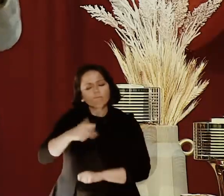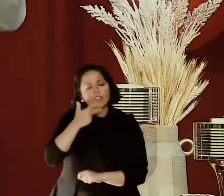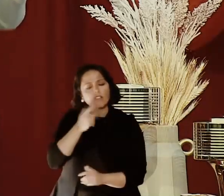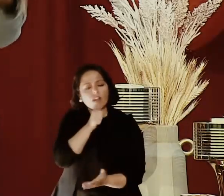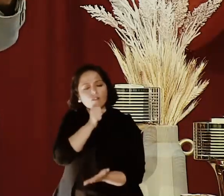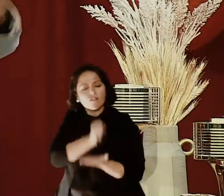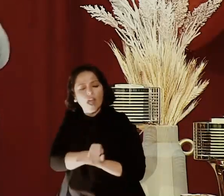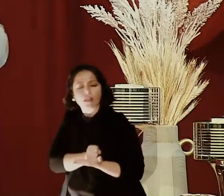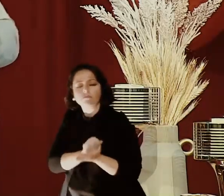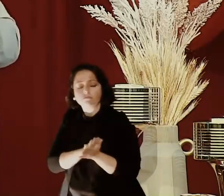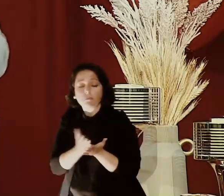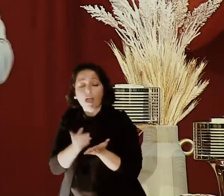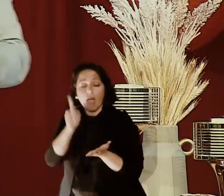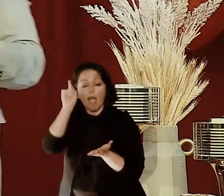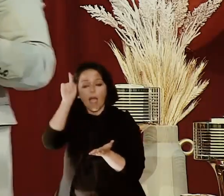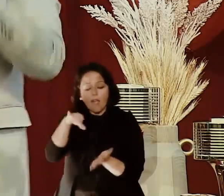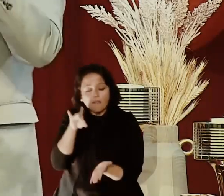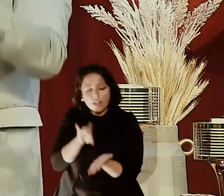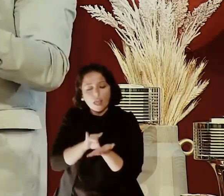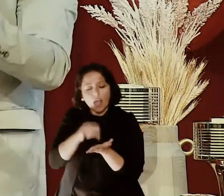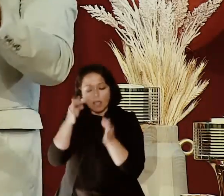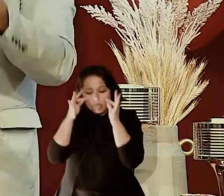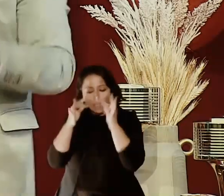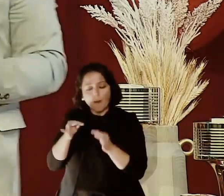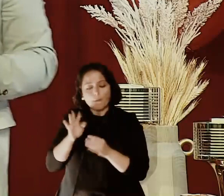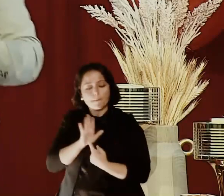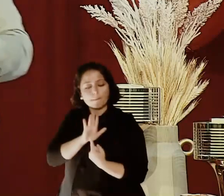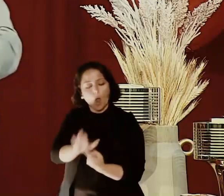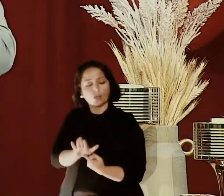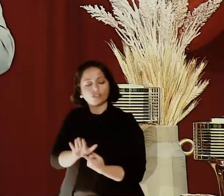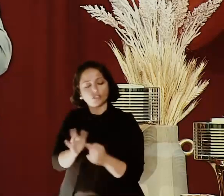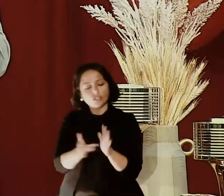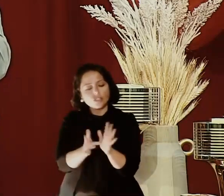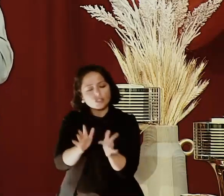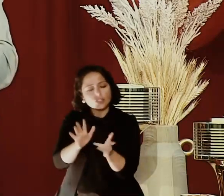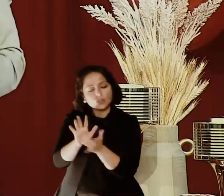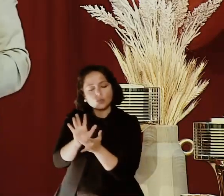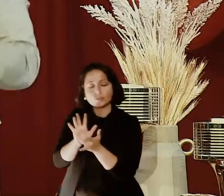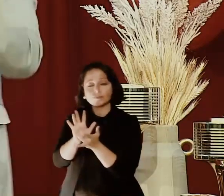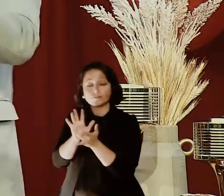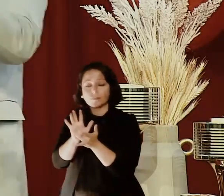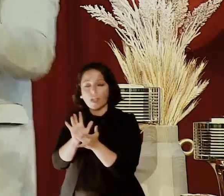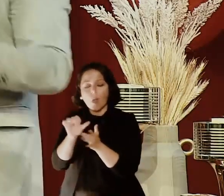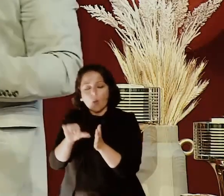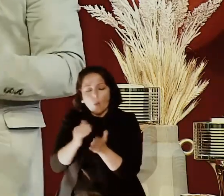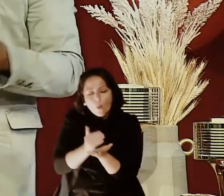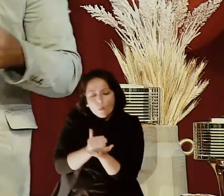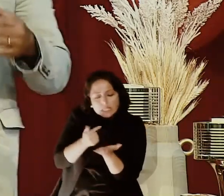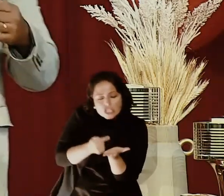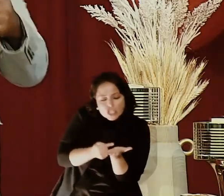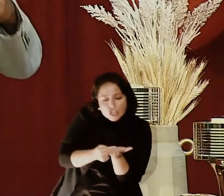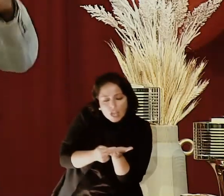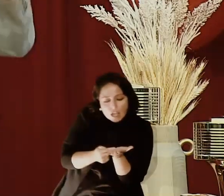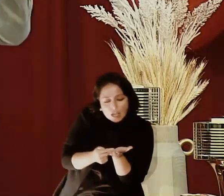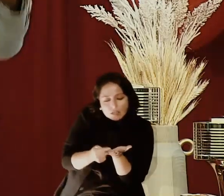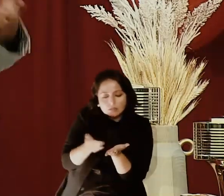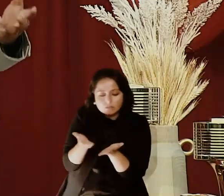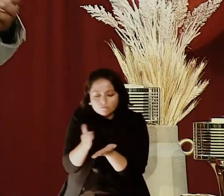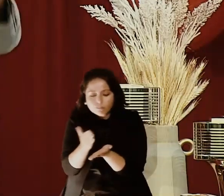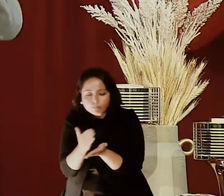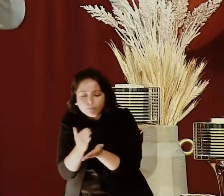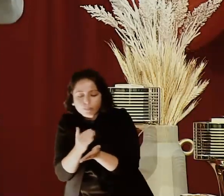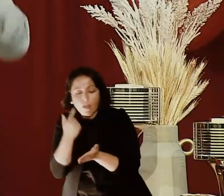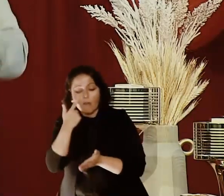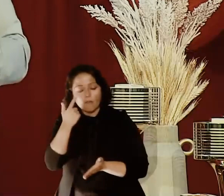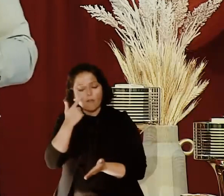Antigo Testamento, ele testifica acerca de Jesus, acerca do Cristo de Deus. E logo nos primeiros capítulos de Gênesis, a gente pode ver, após a